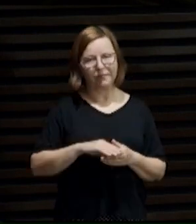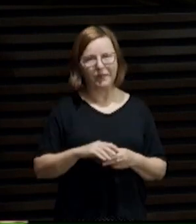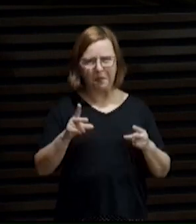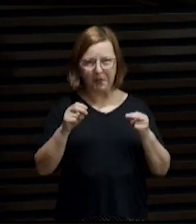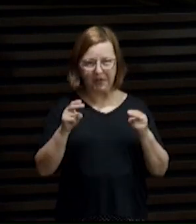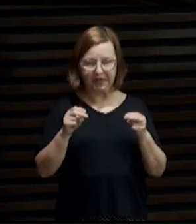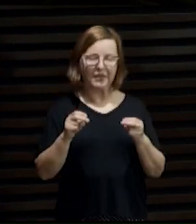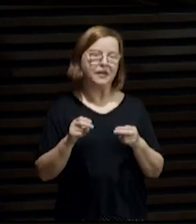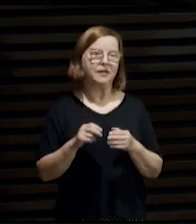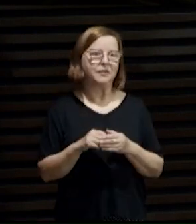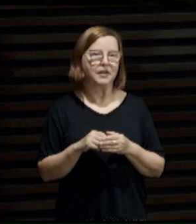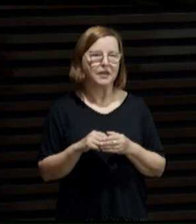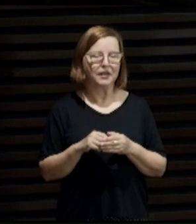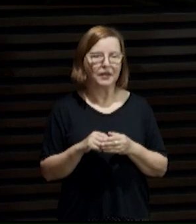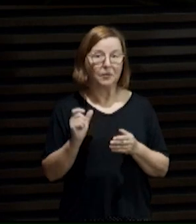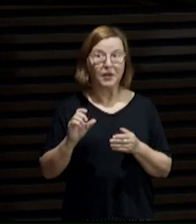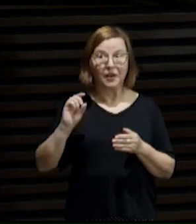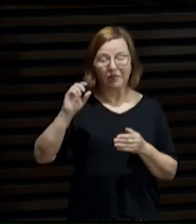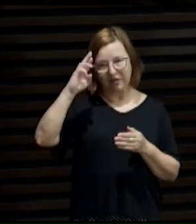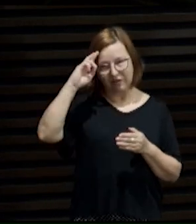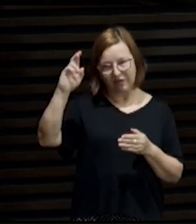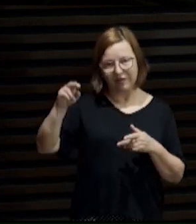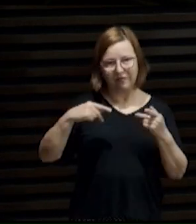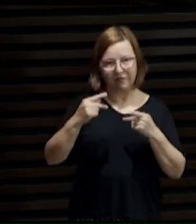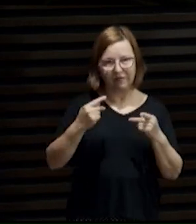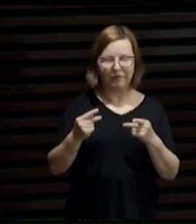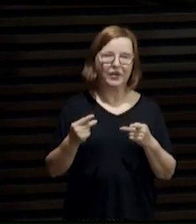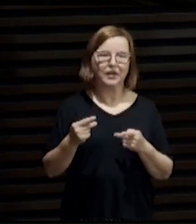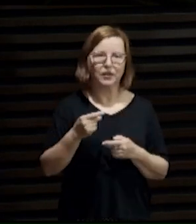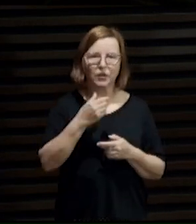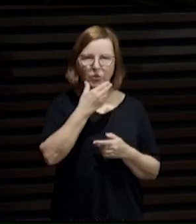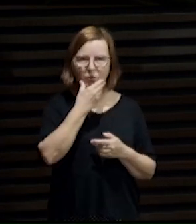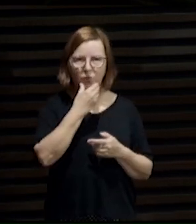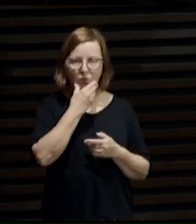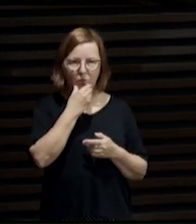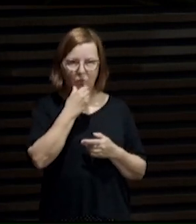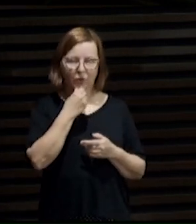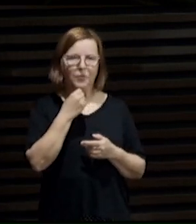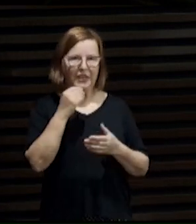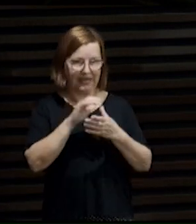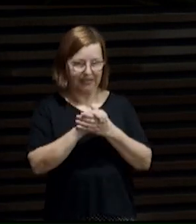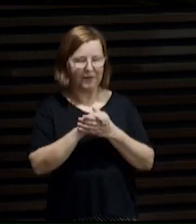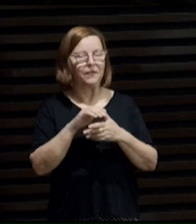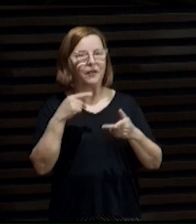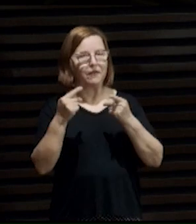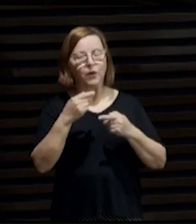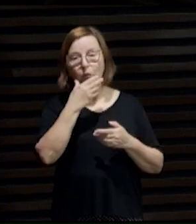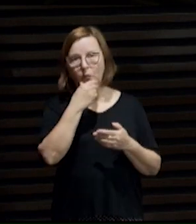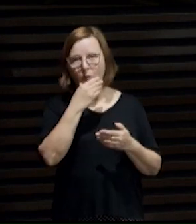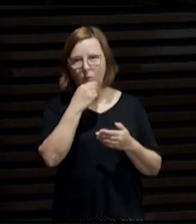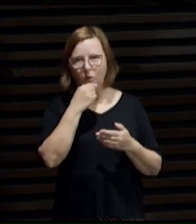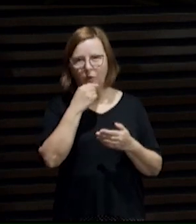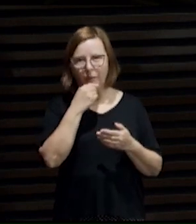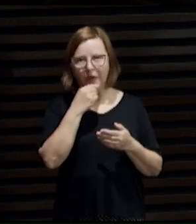expressão do Senhor na sua palavra fala a respeito do homem se casando, ele diz, o homem deixa pai e mãe e une-se à